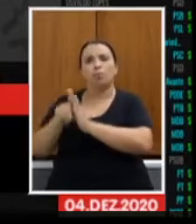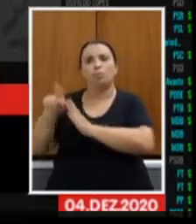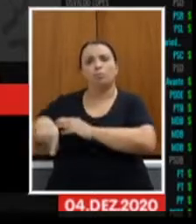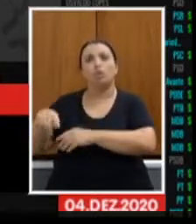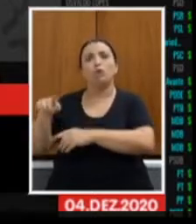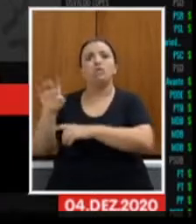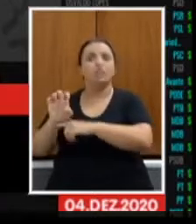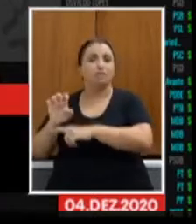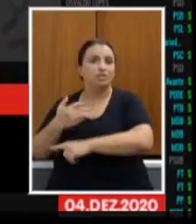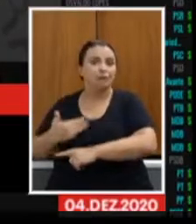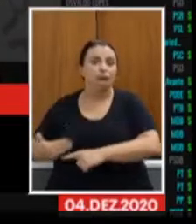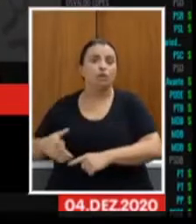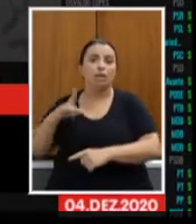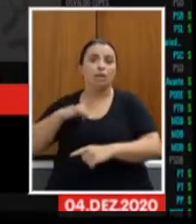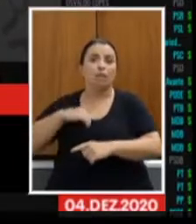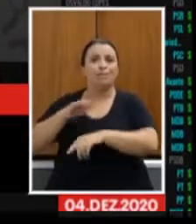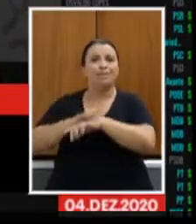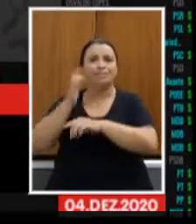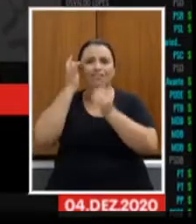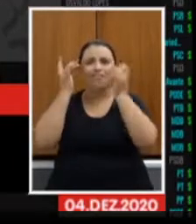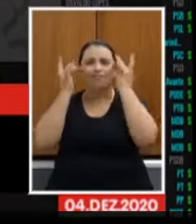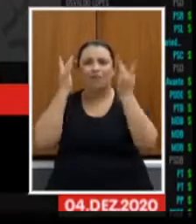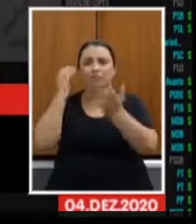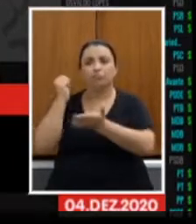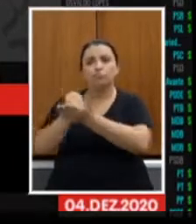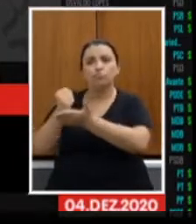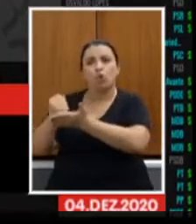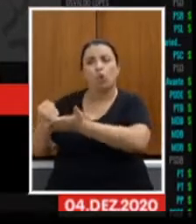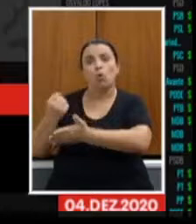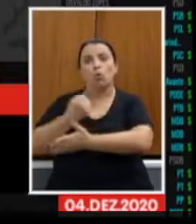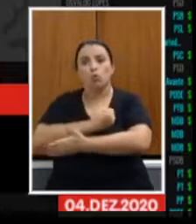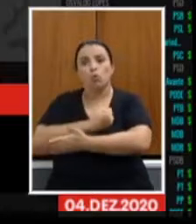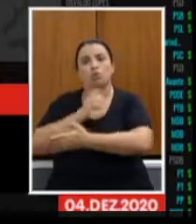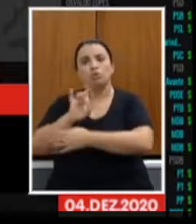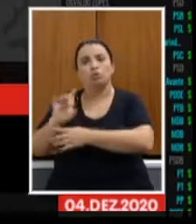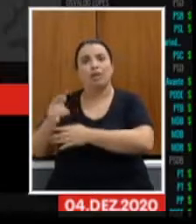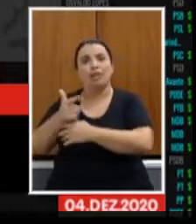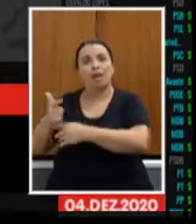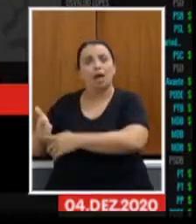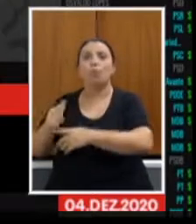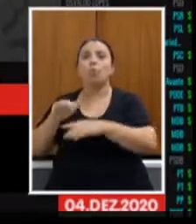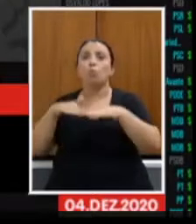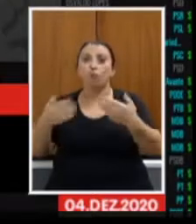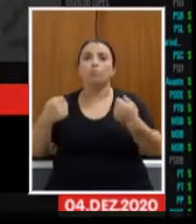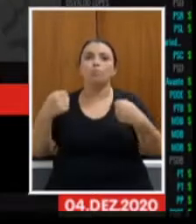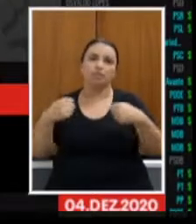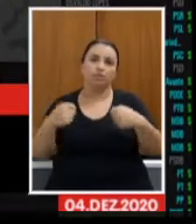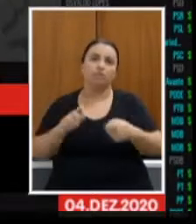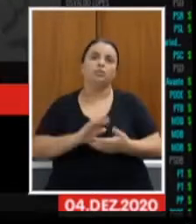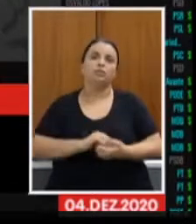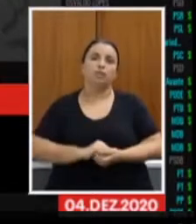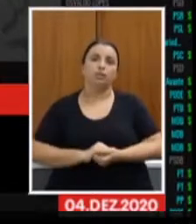que facilite a identificação dessas armas e munições quando for necessário.